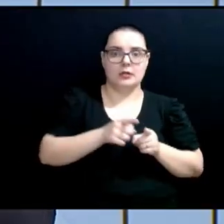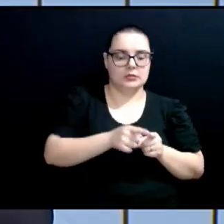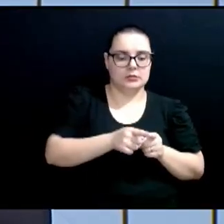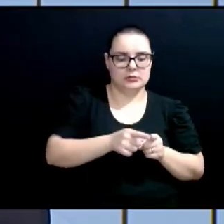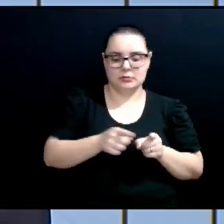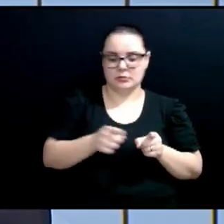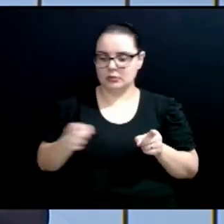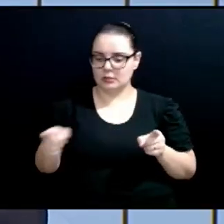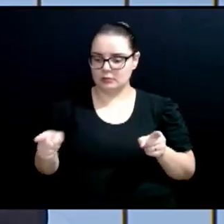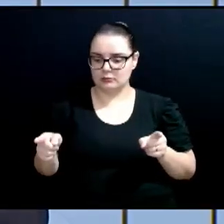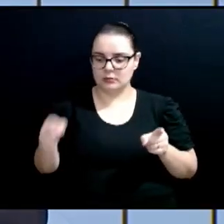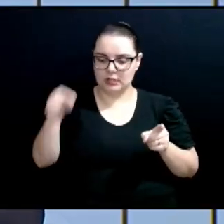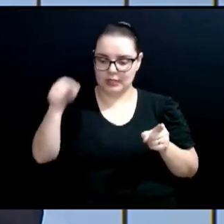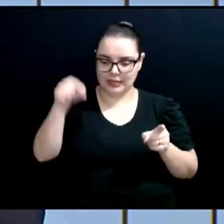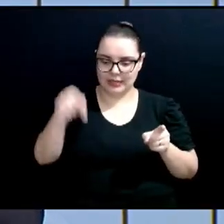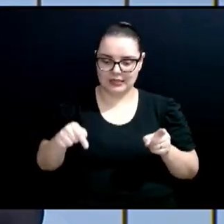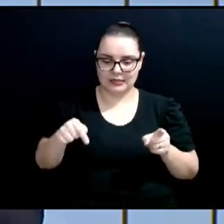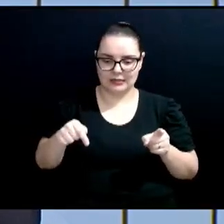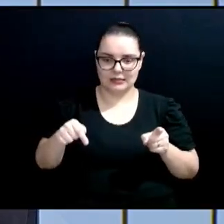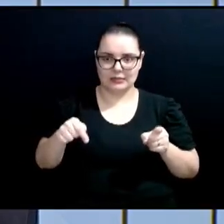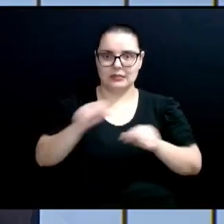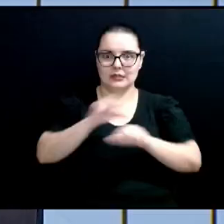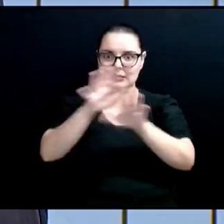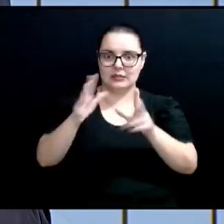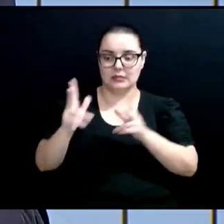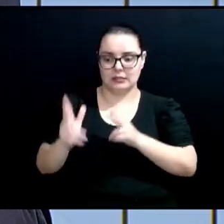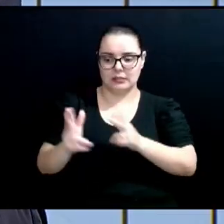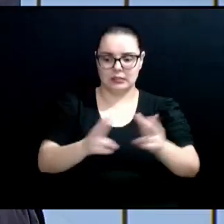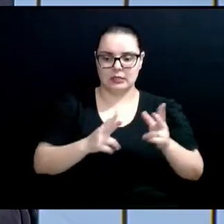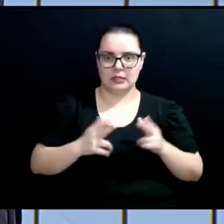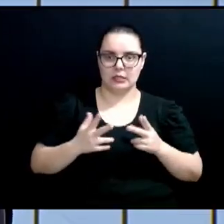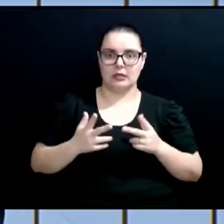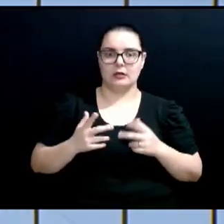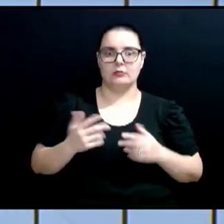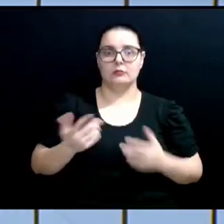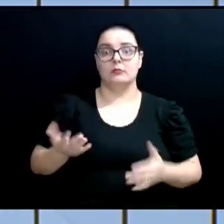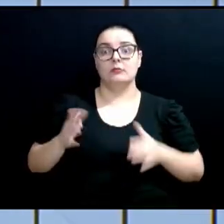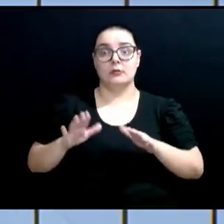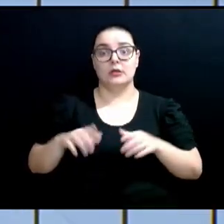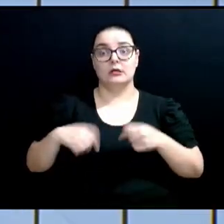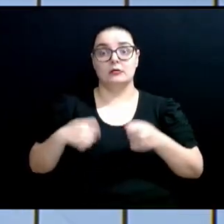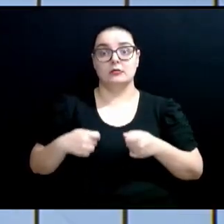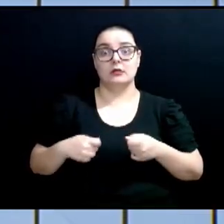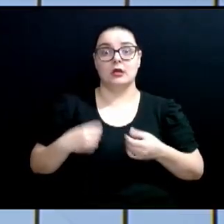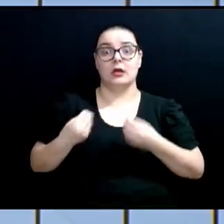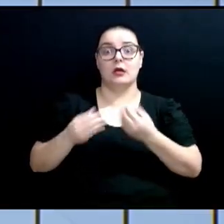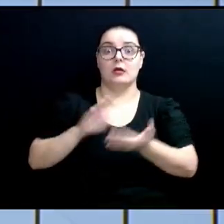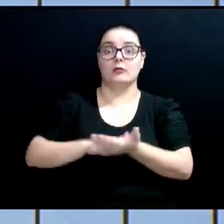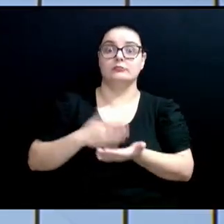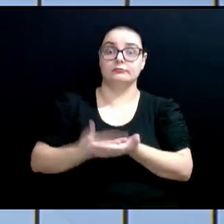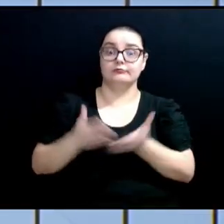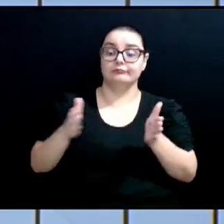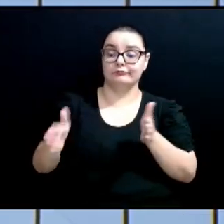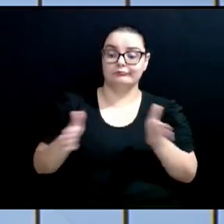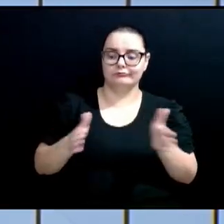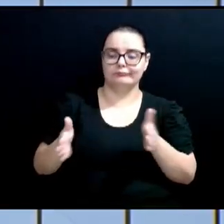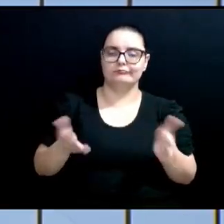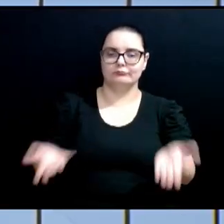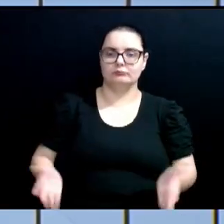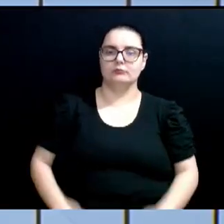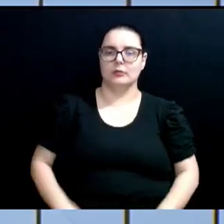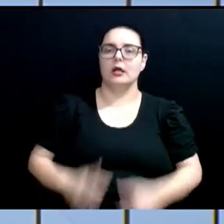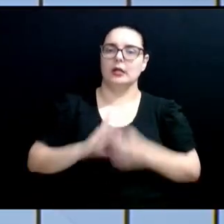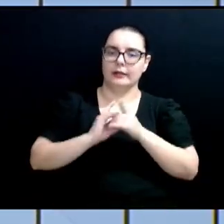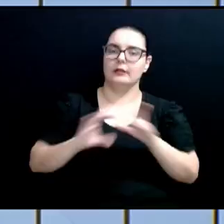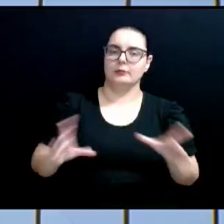um ponto que é comum. Agora, precisa ver a maneira que você quer interpretar a democracia. Eu acho